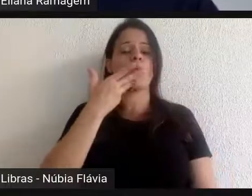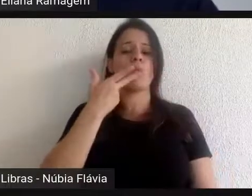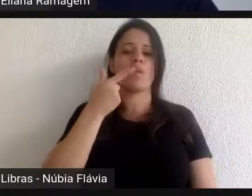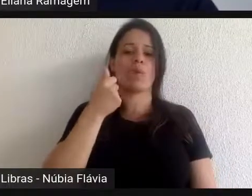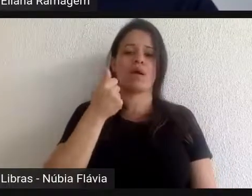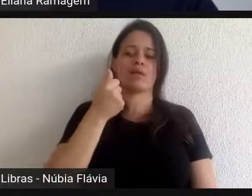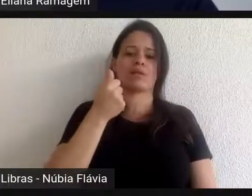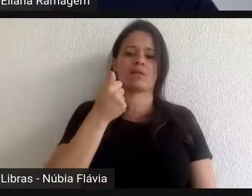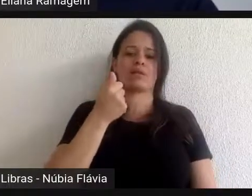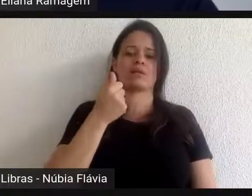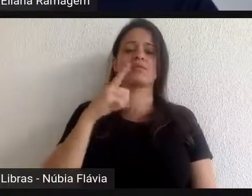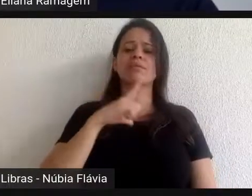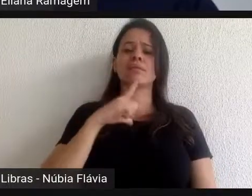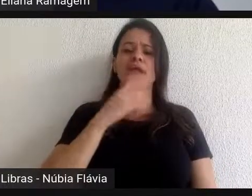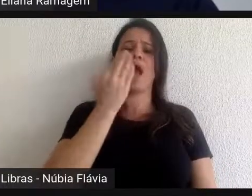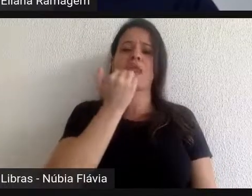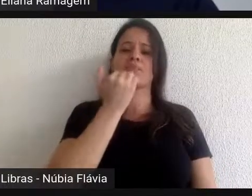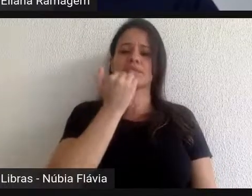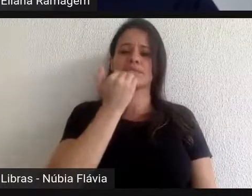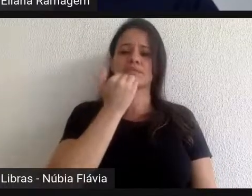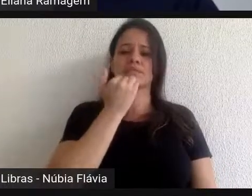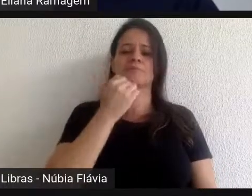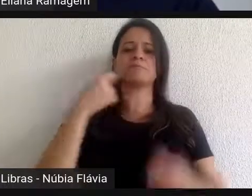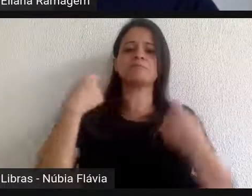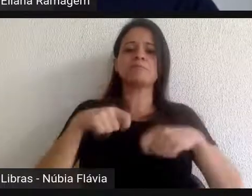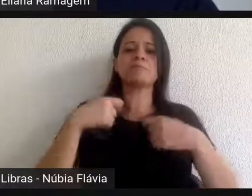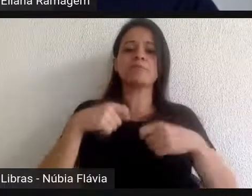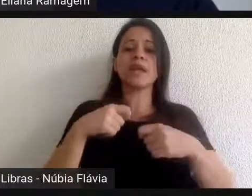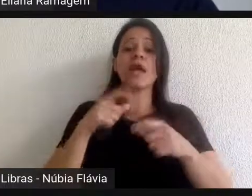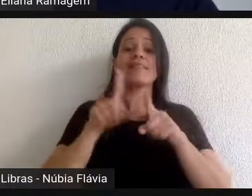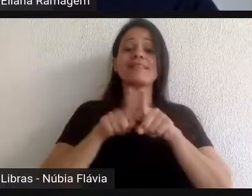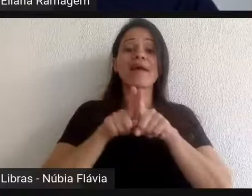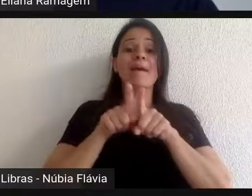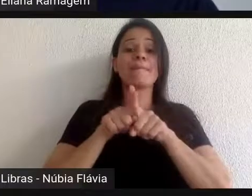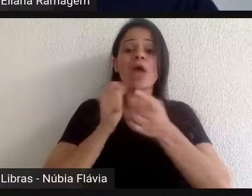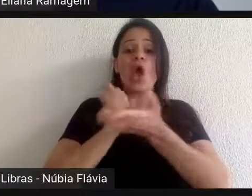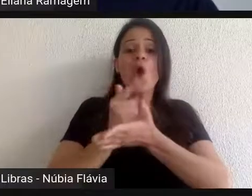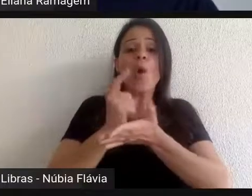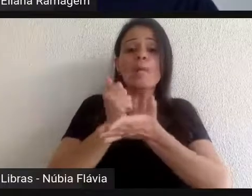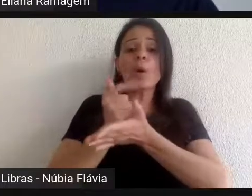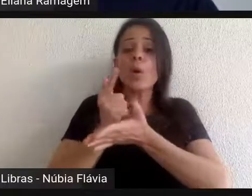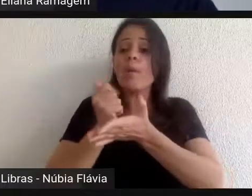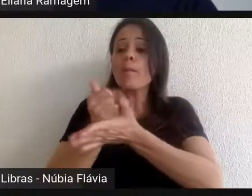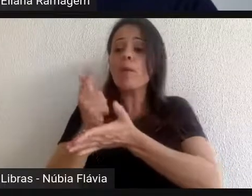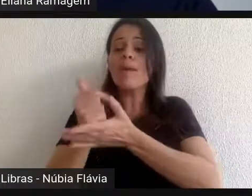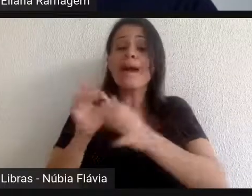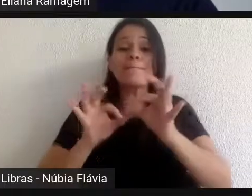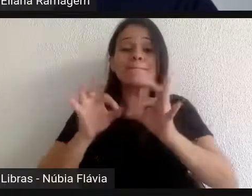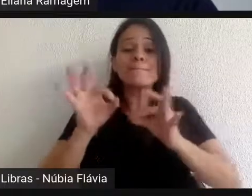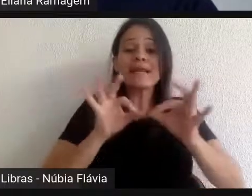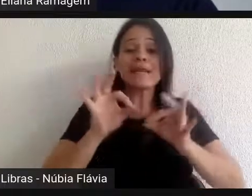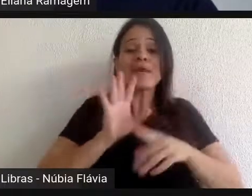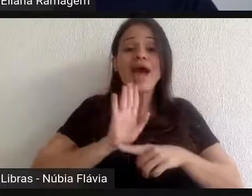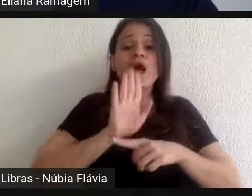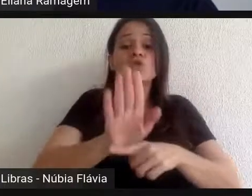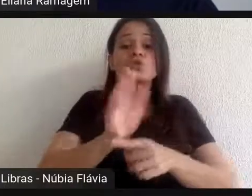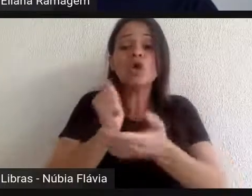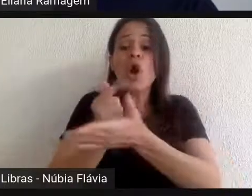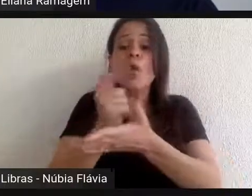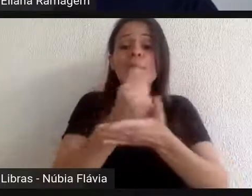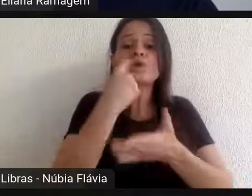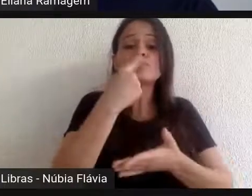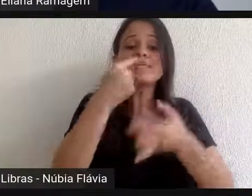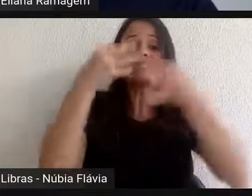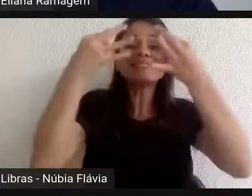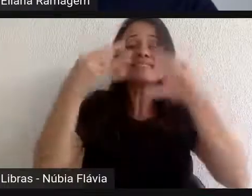né? Para a gente otimizar as nossas compras de supermercado, e também para a gente otimizar